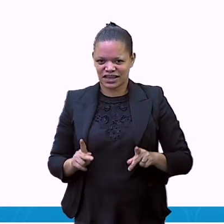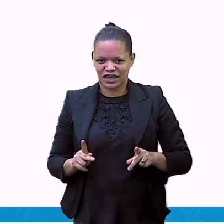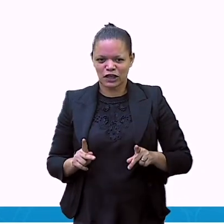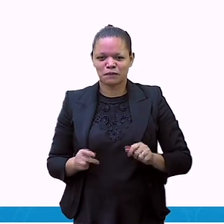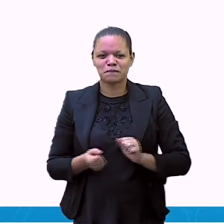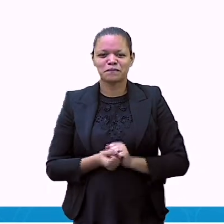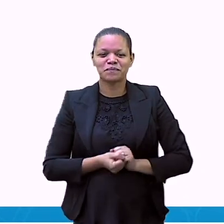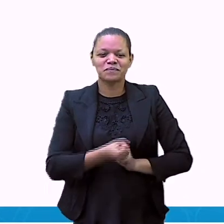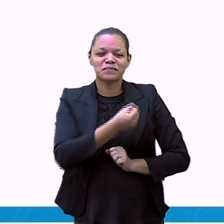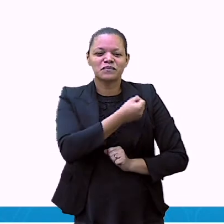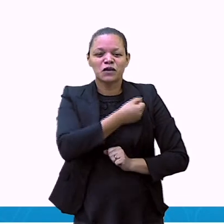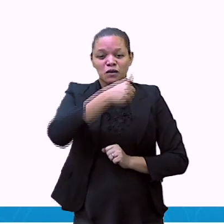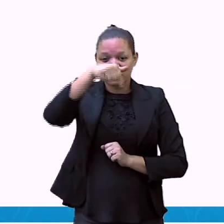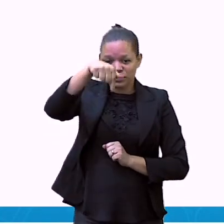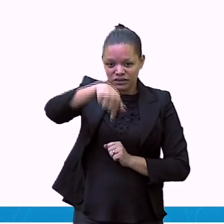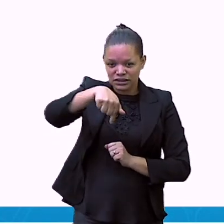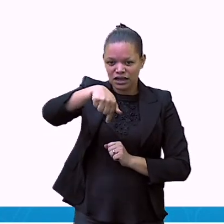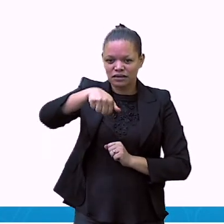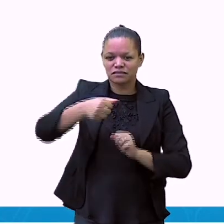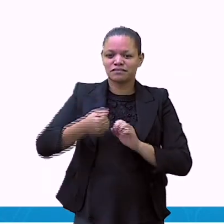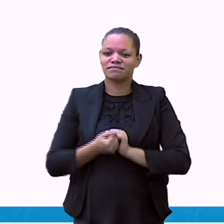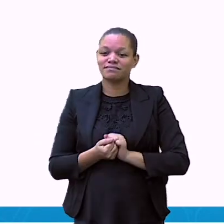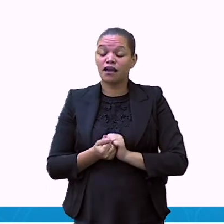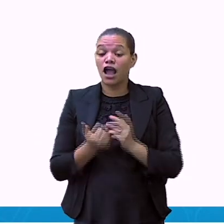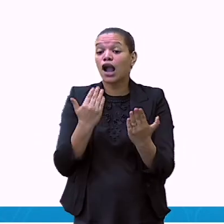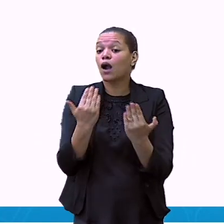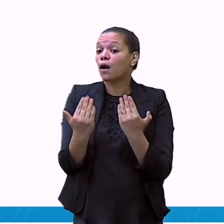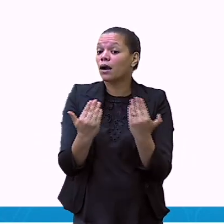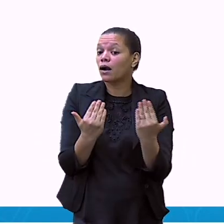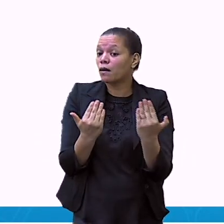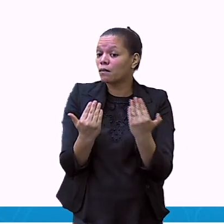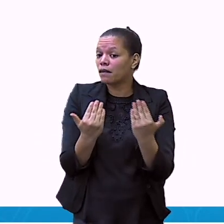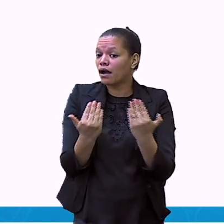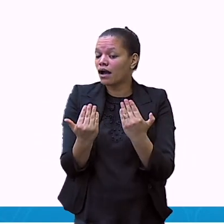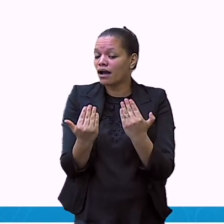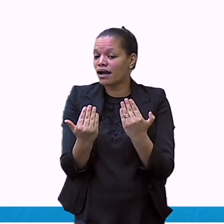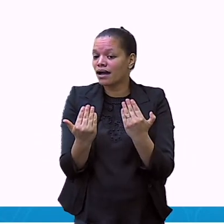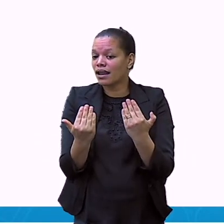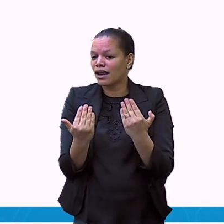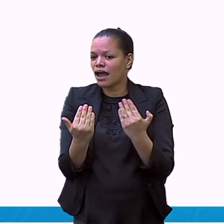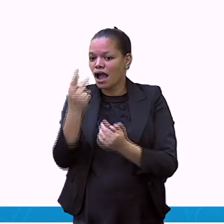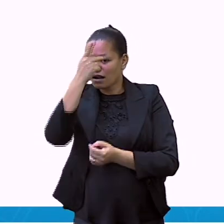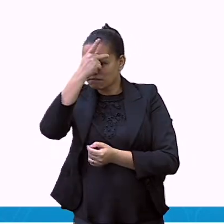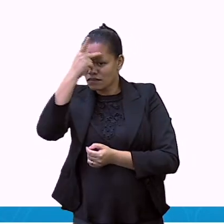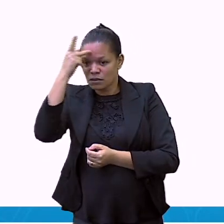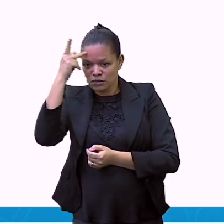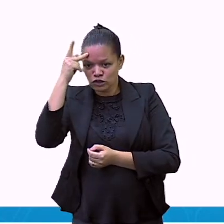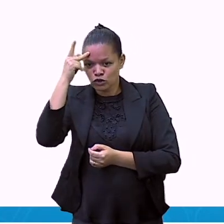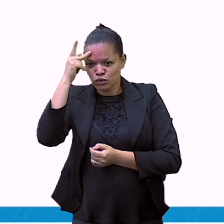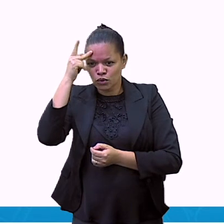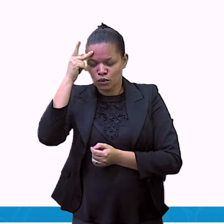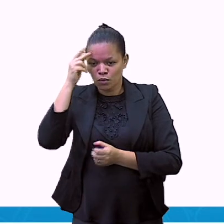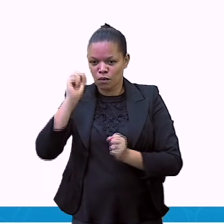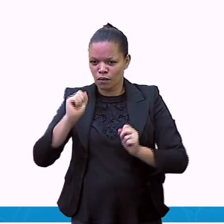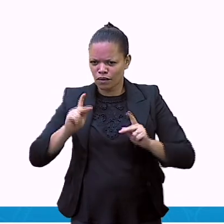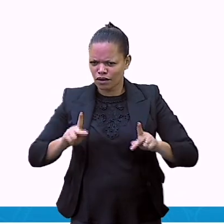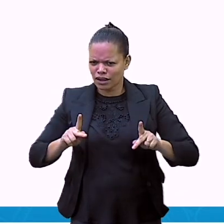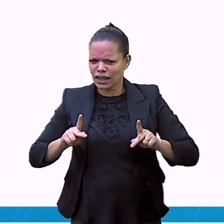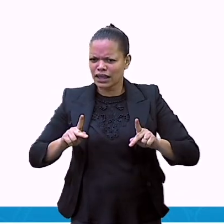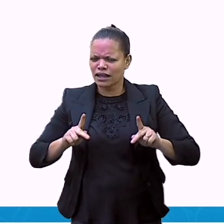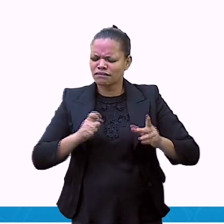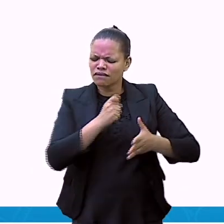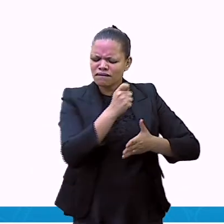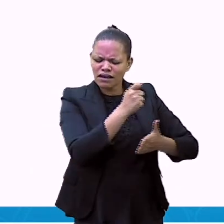Você é o moleque malcriado ou o meu queridinho? Escreva em alguns versos se comparando